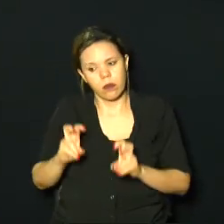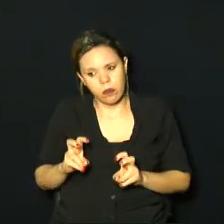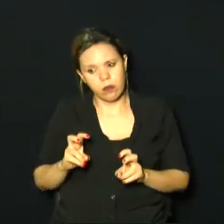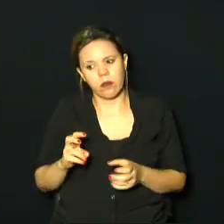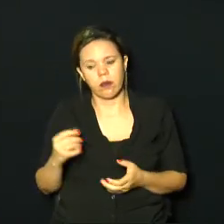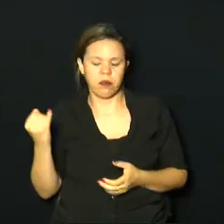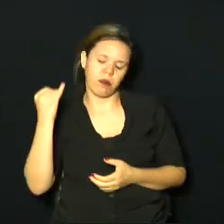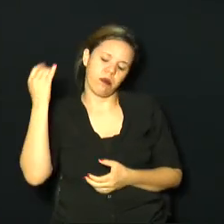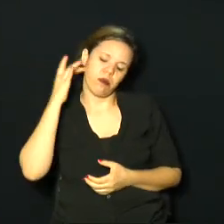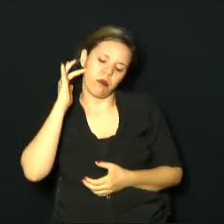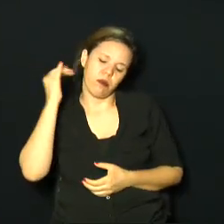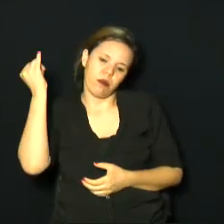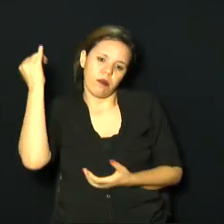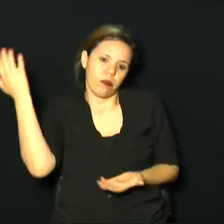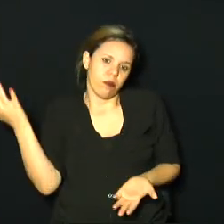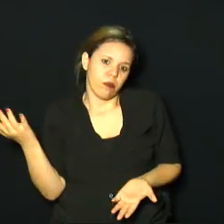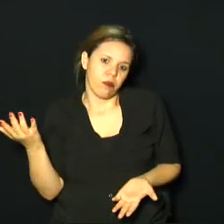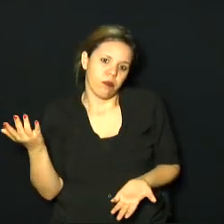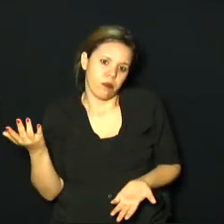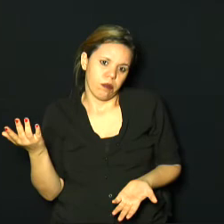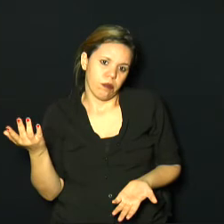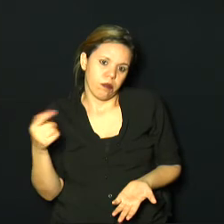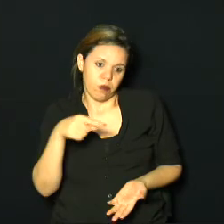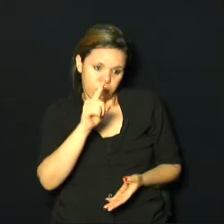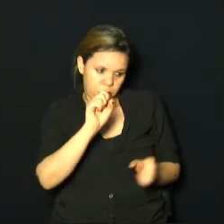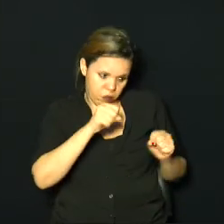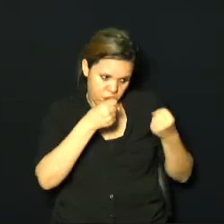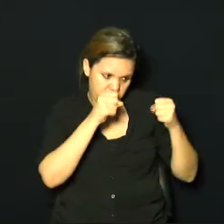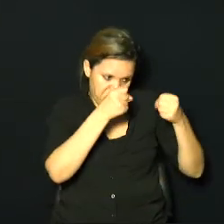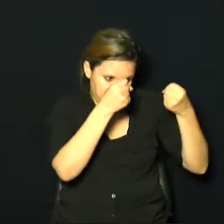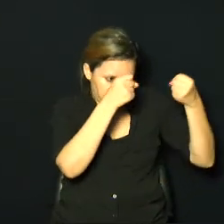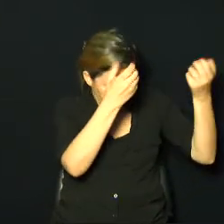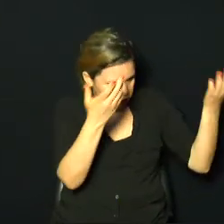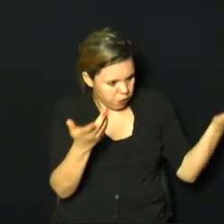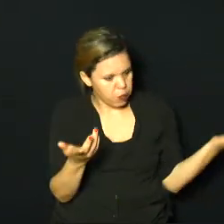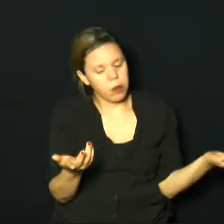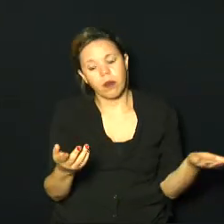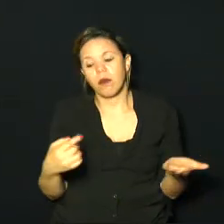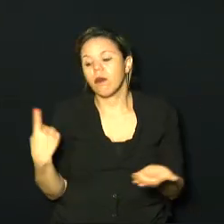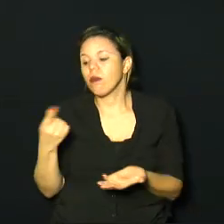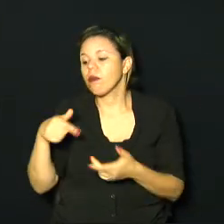mais importante, ele não envidou, né, esforços aí para